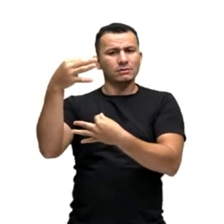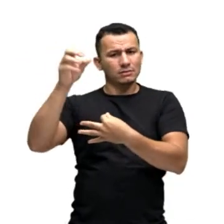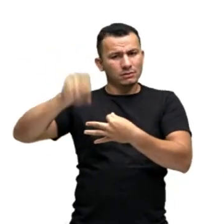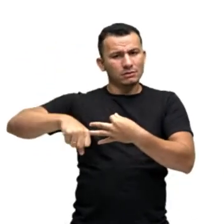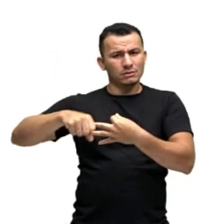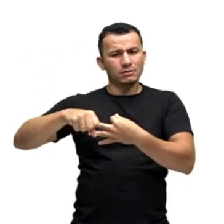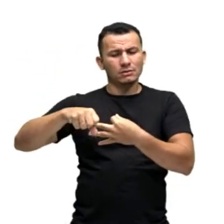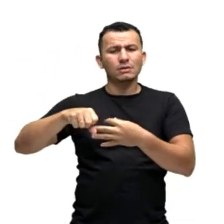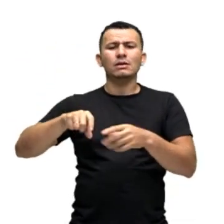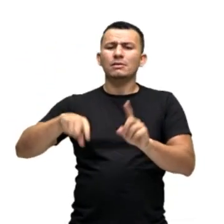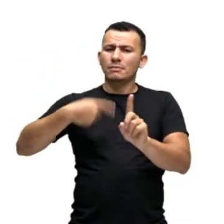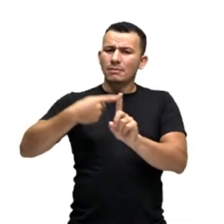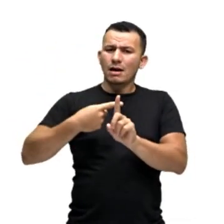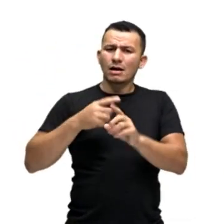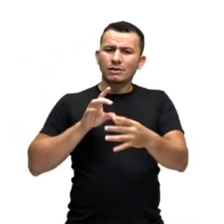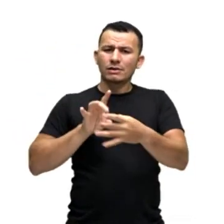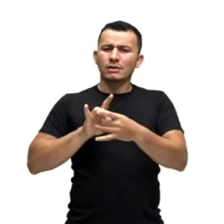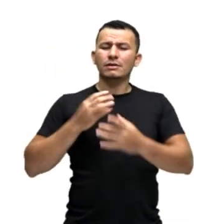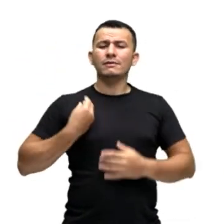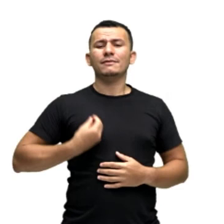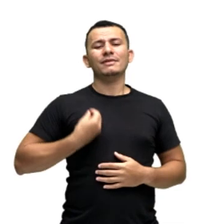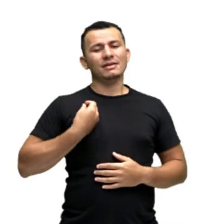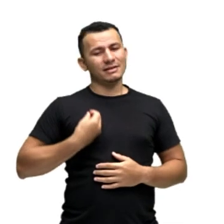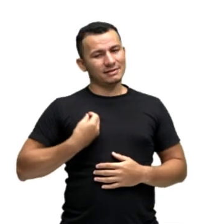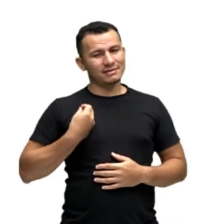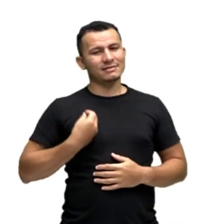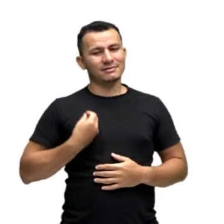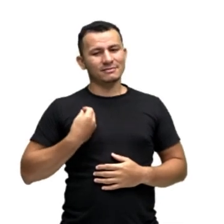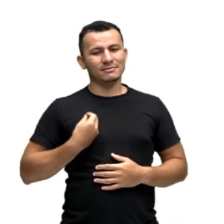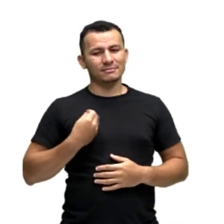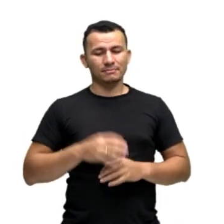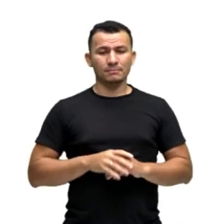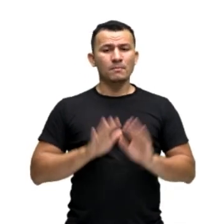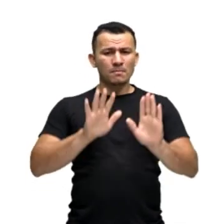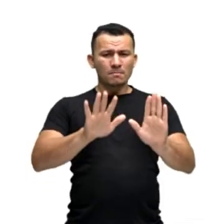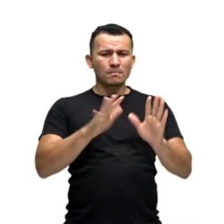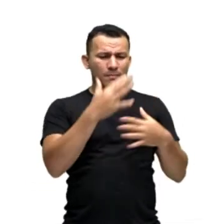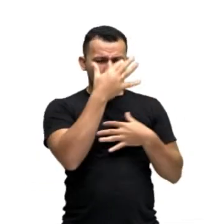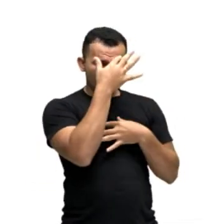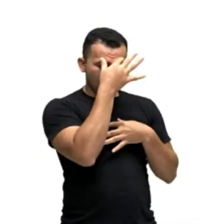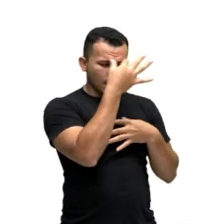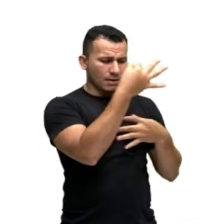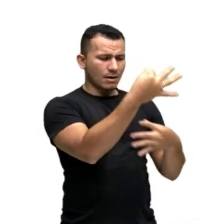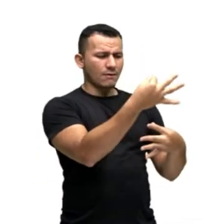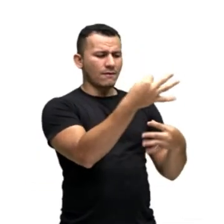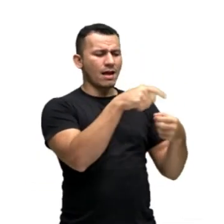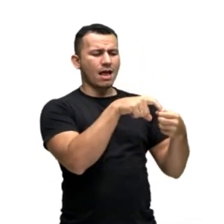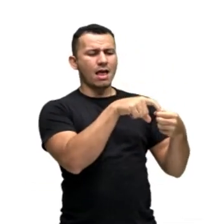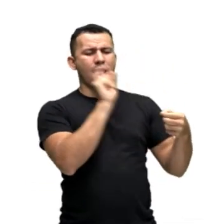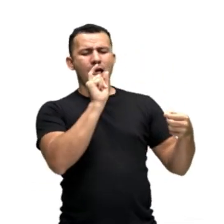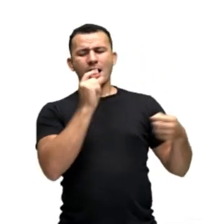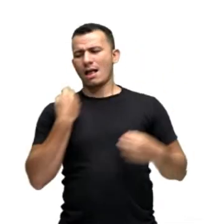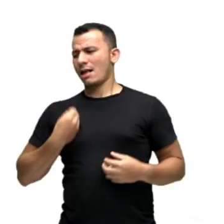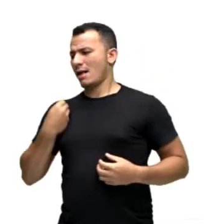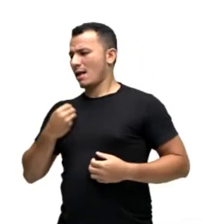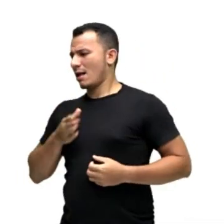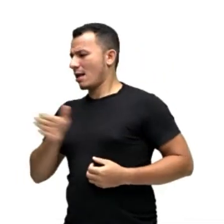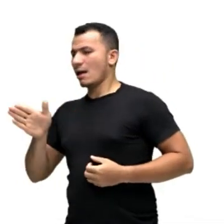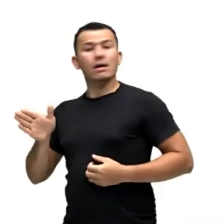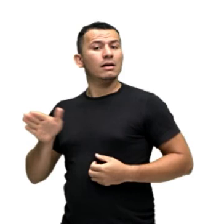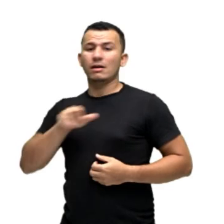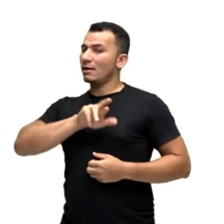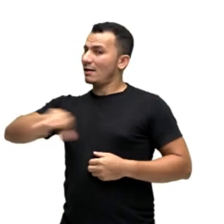o e Vida É mas não almocei desconectado da vida é uma fé